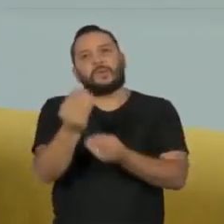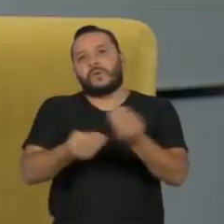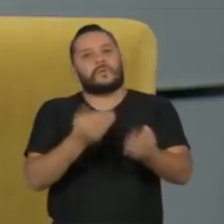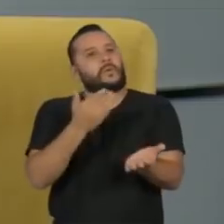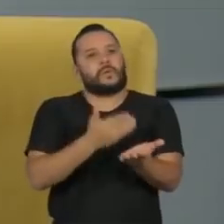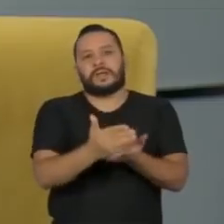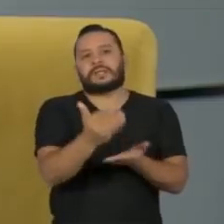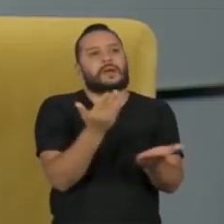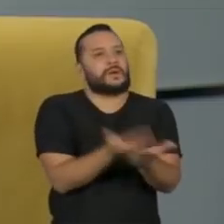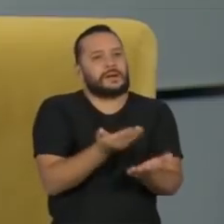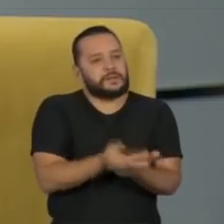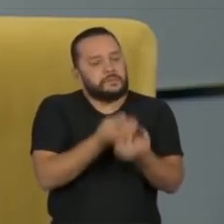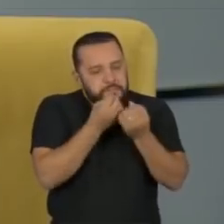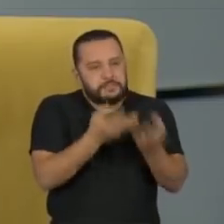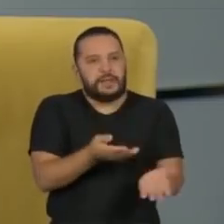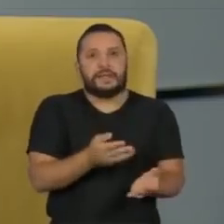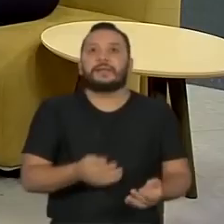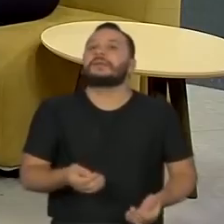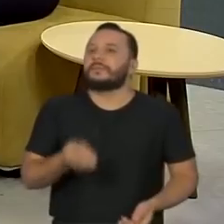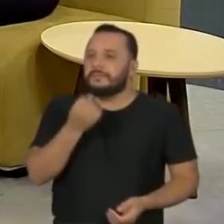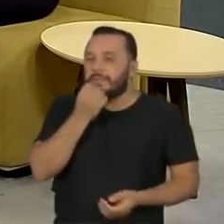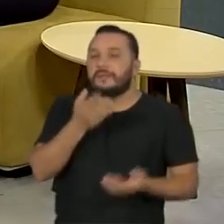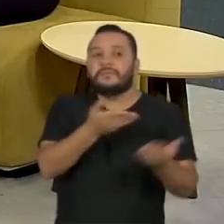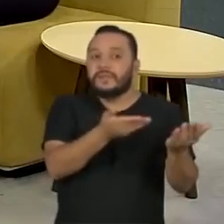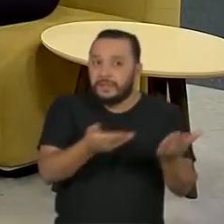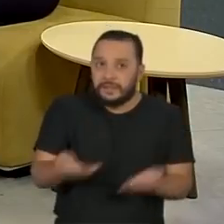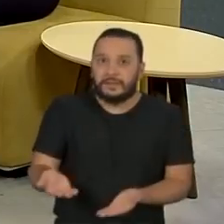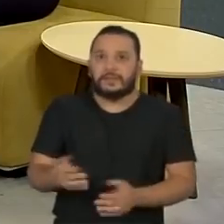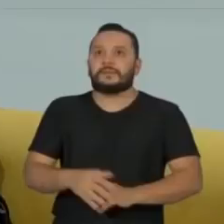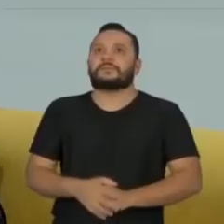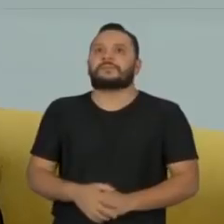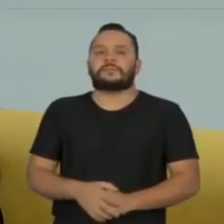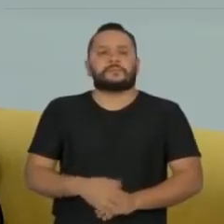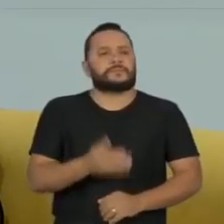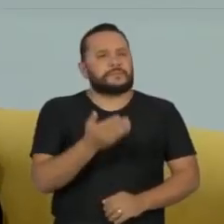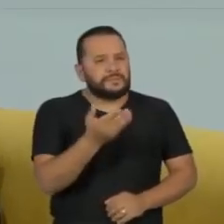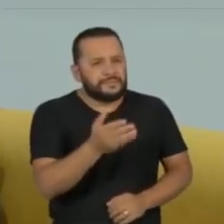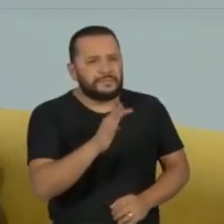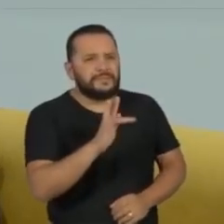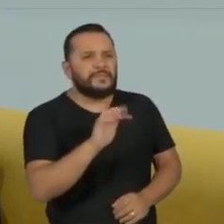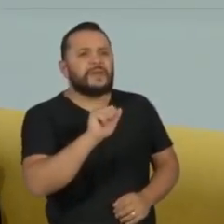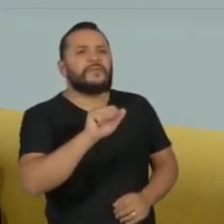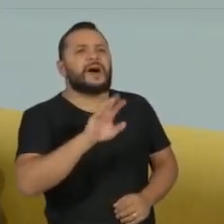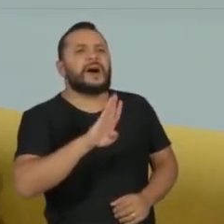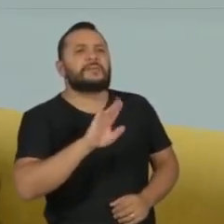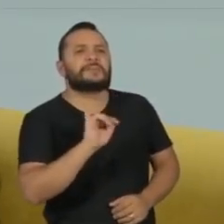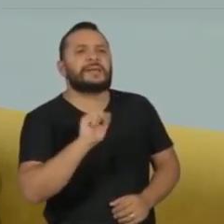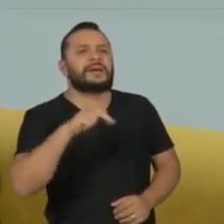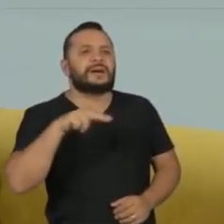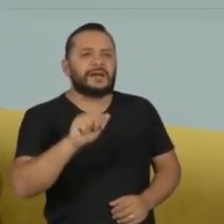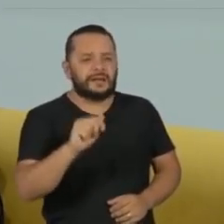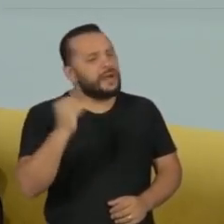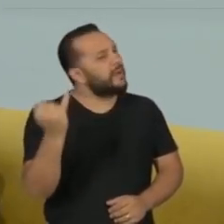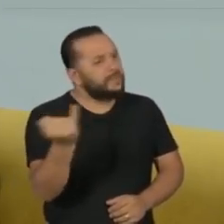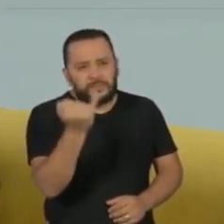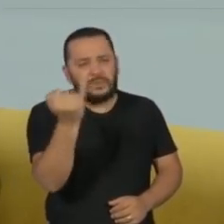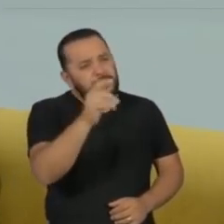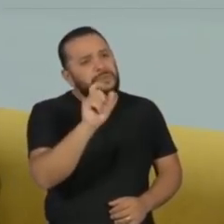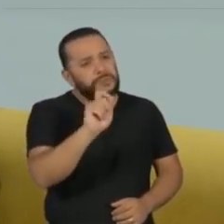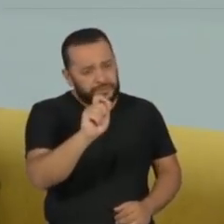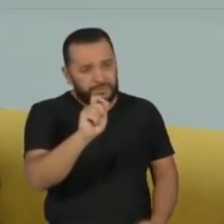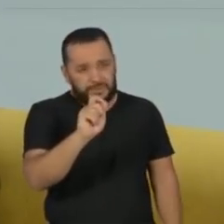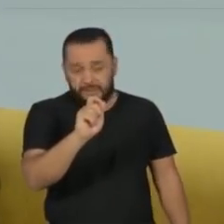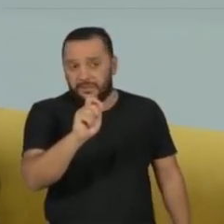Bem-vinda, Fabiana, aqui ao JC1. Boa tarde, Fabiana. Fabiana, qual é a importância, o impacto que esse